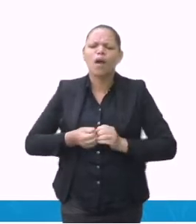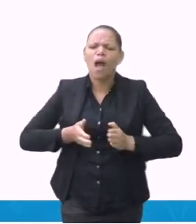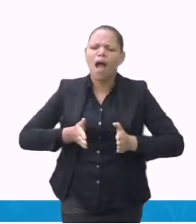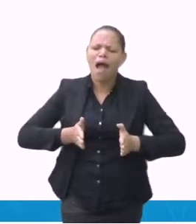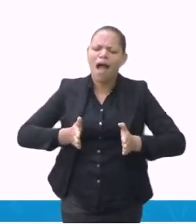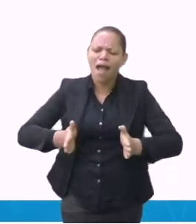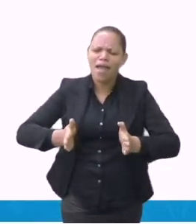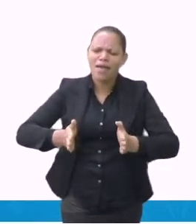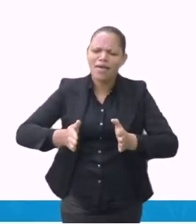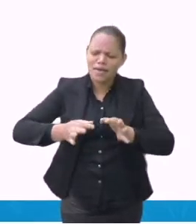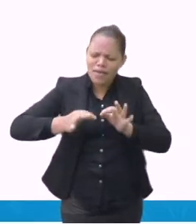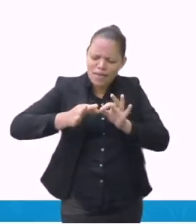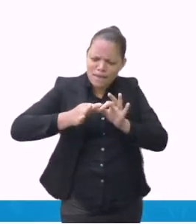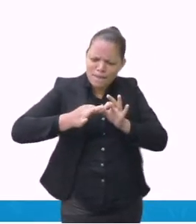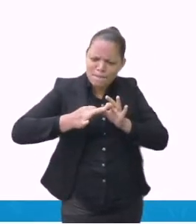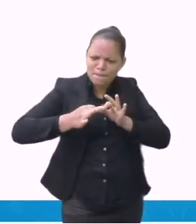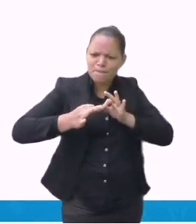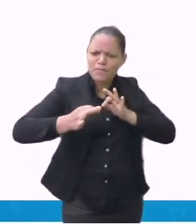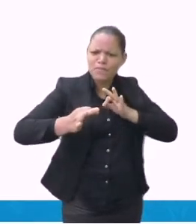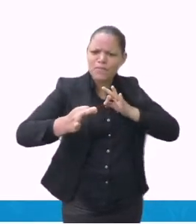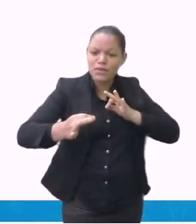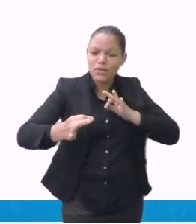uma dica.